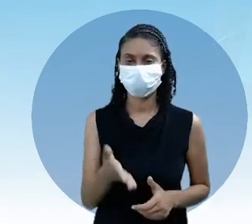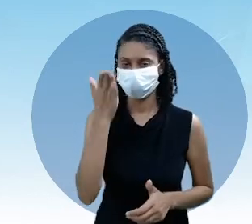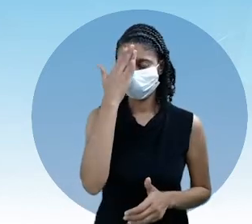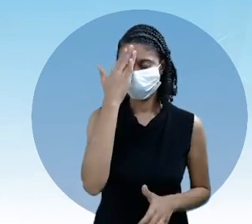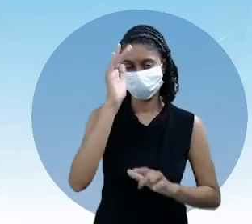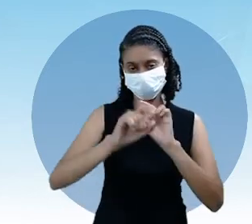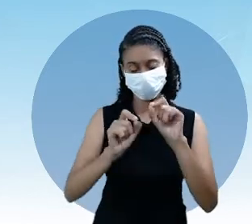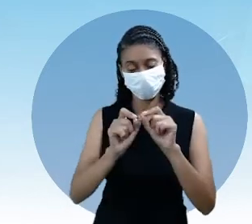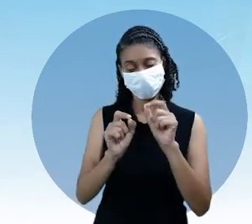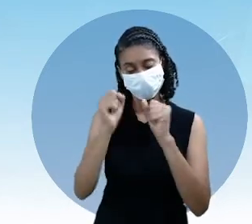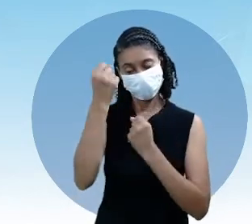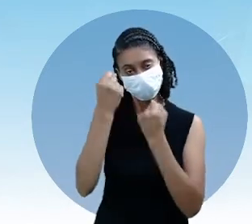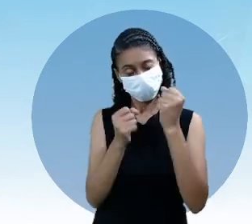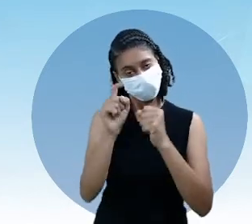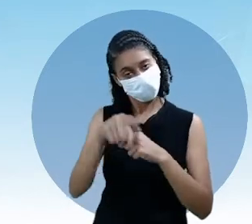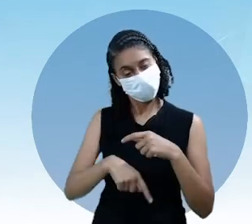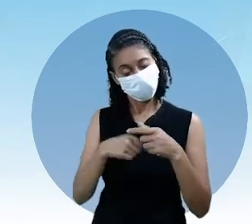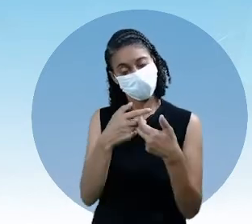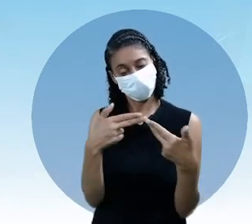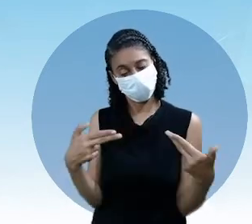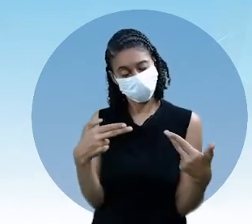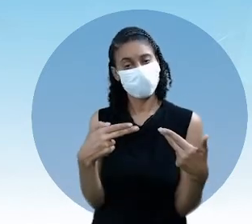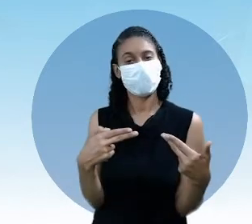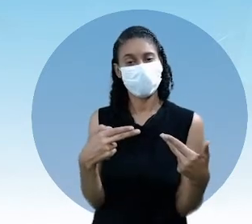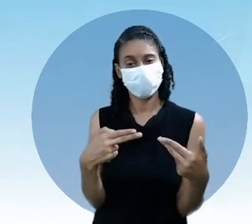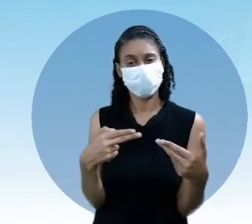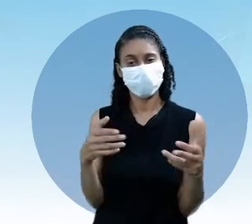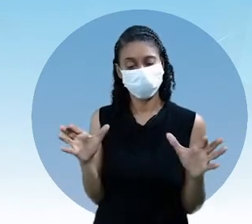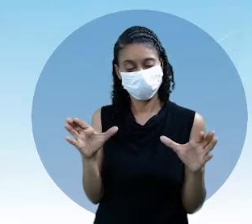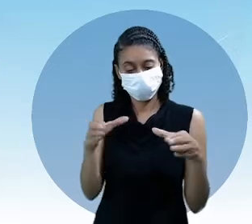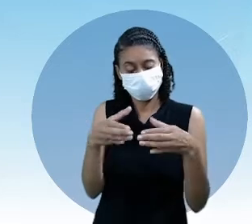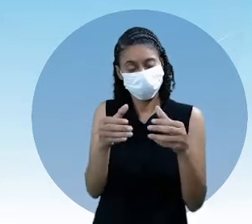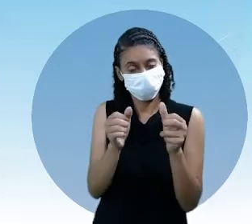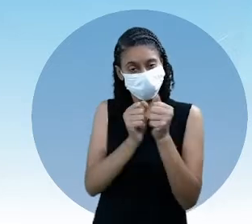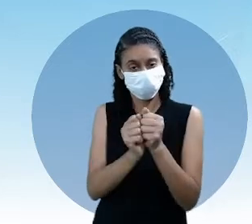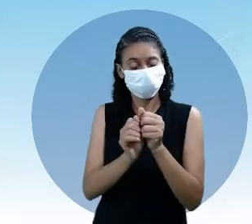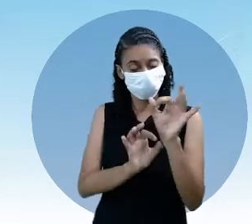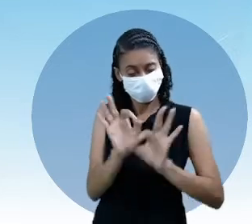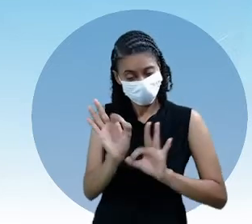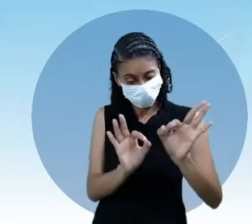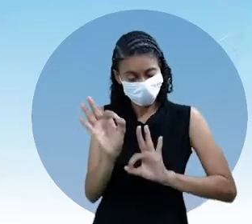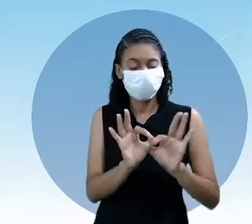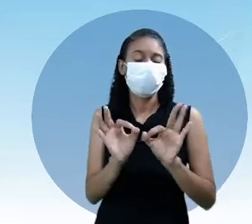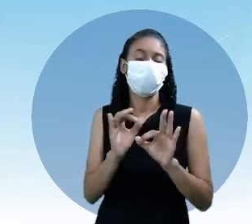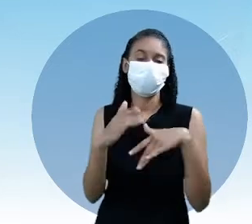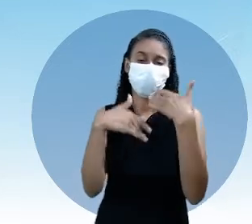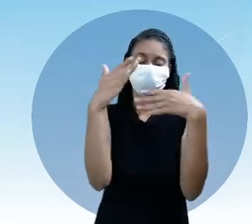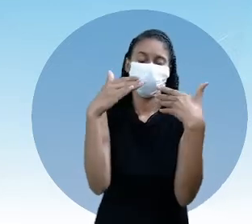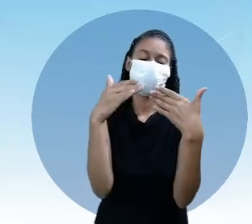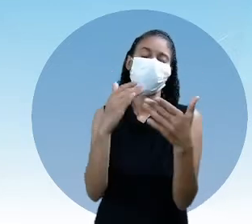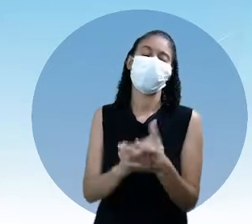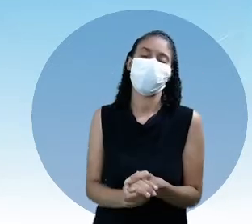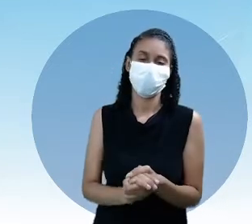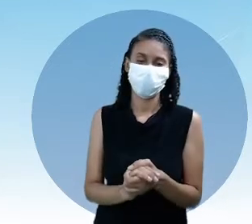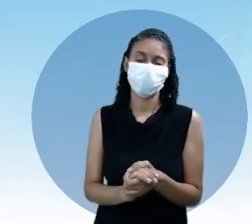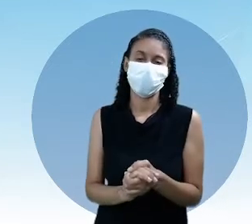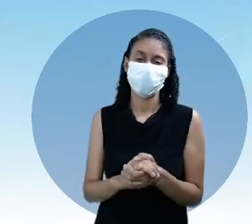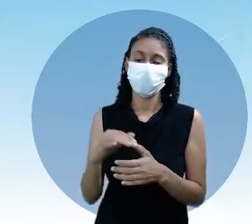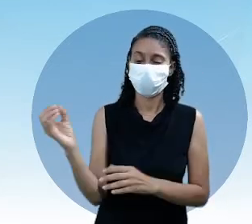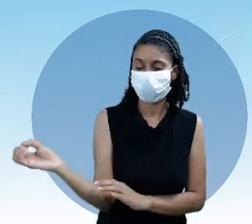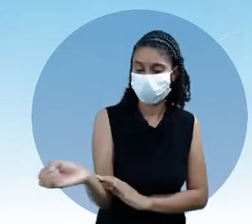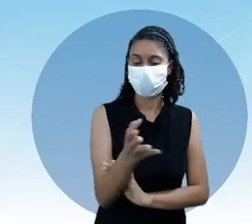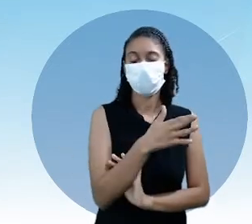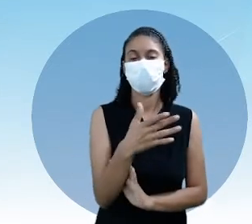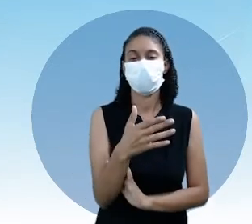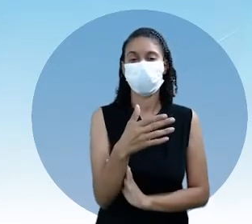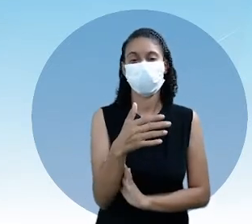que a industrialização era o elemento aglutinador e articulador do desenvolvimento, do progresso, da modernidade,